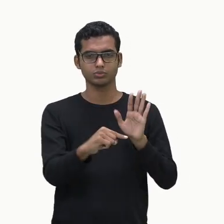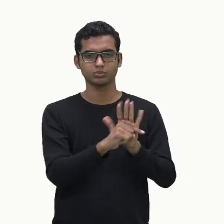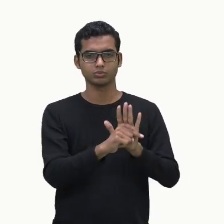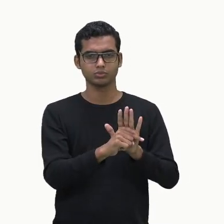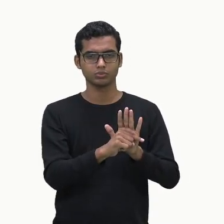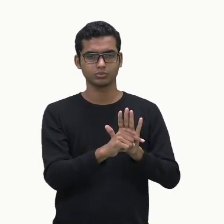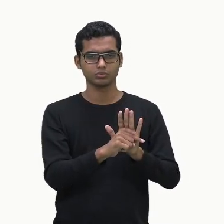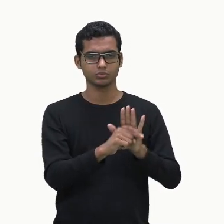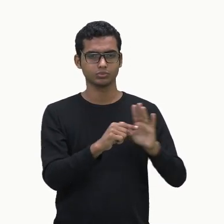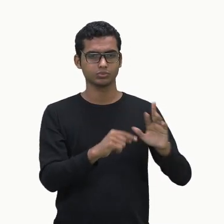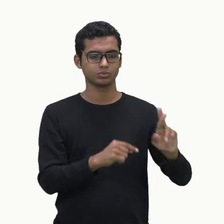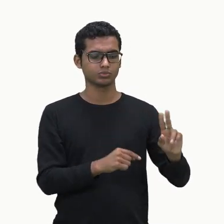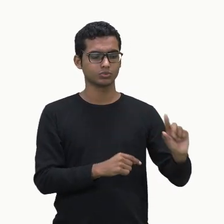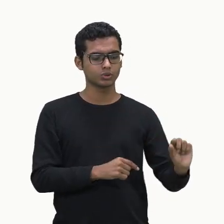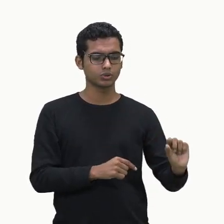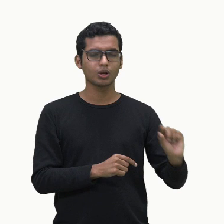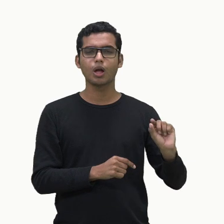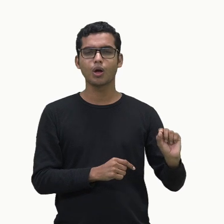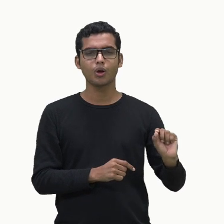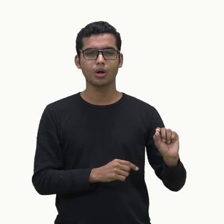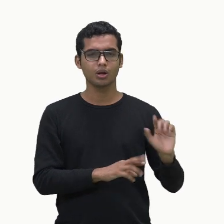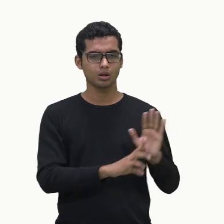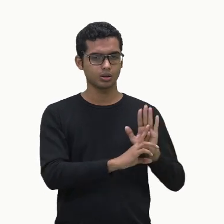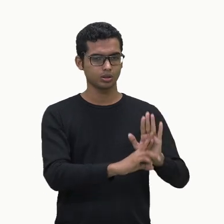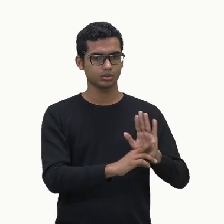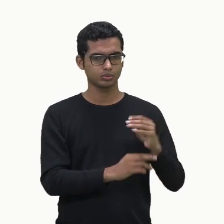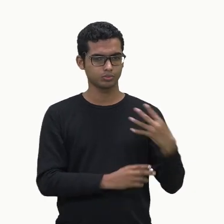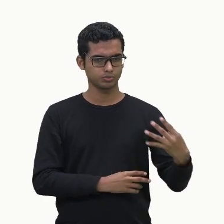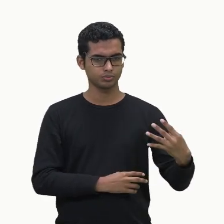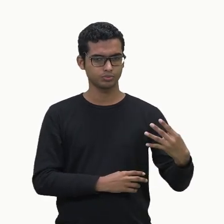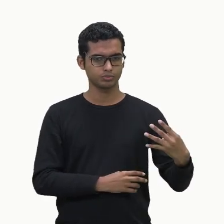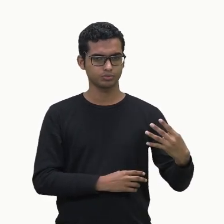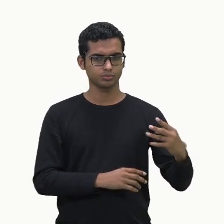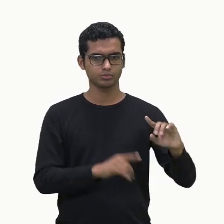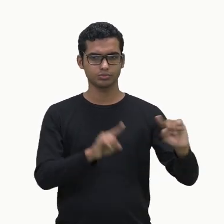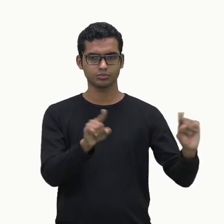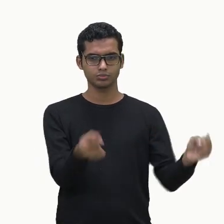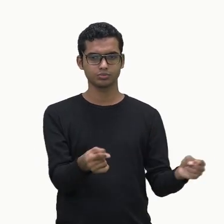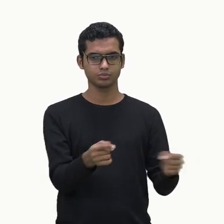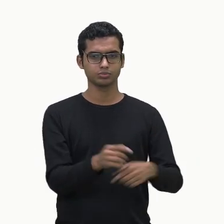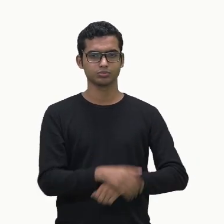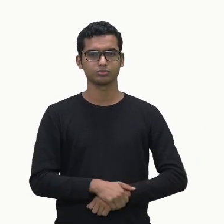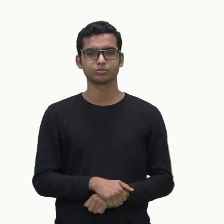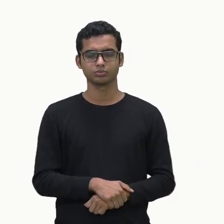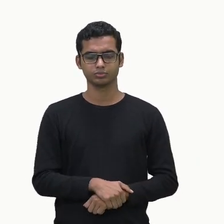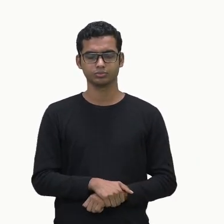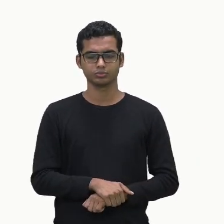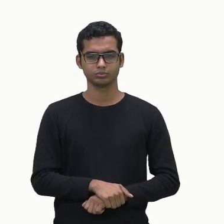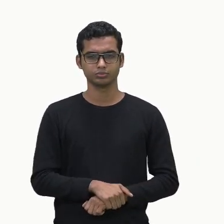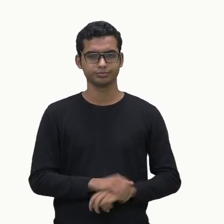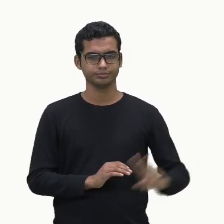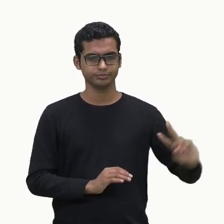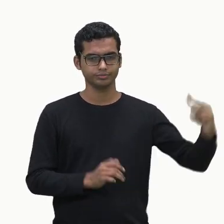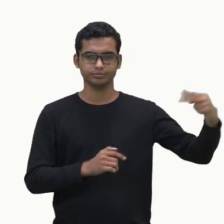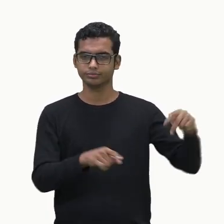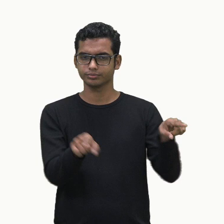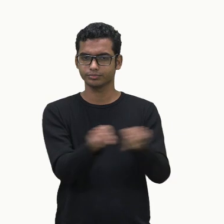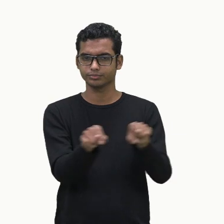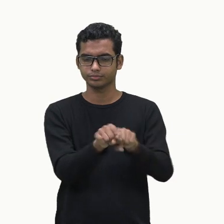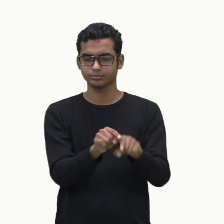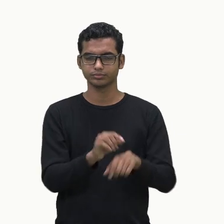menos o Rzinho ao quadrado, que nesse caso é 4. Então, 4 elevado ao quadrado,